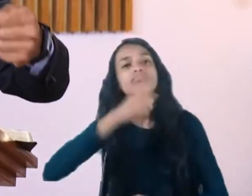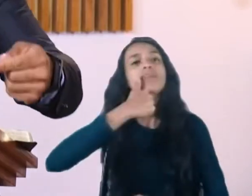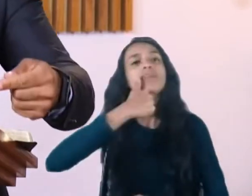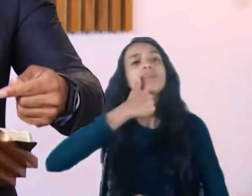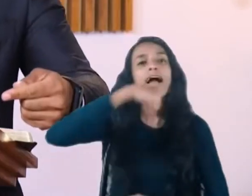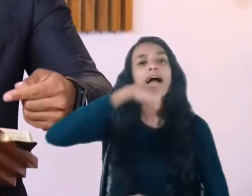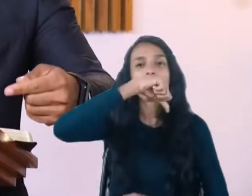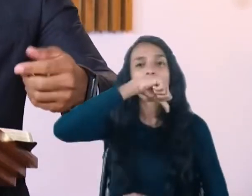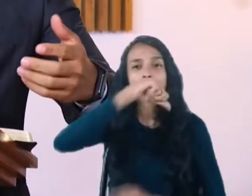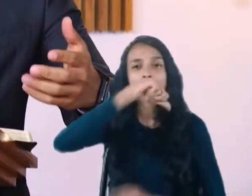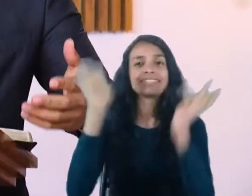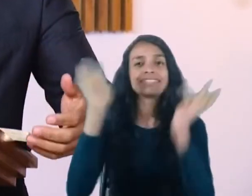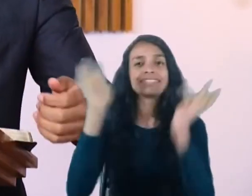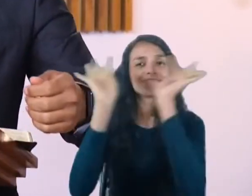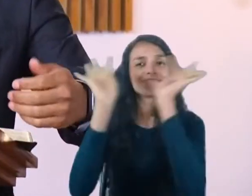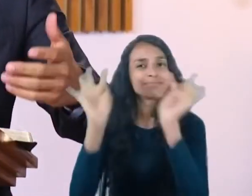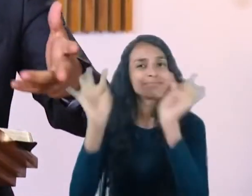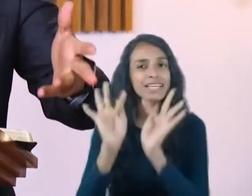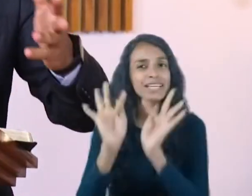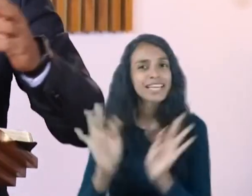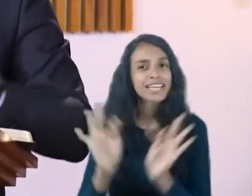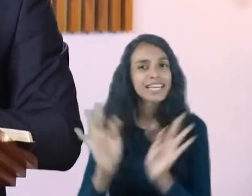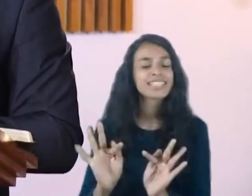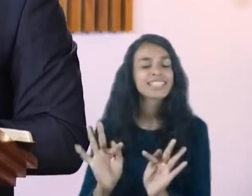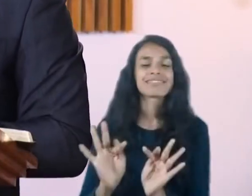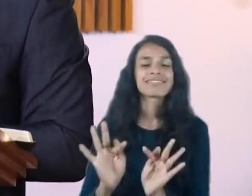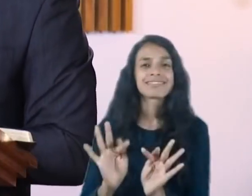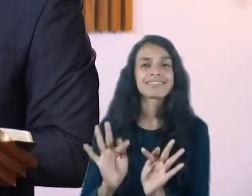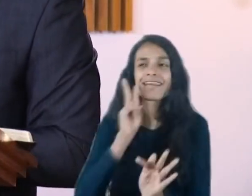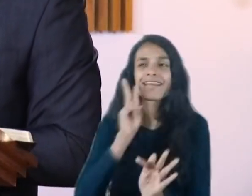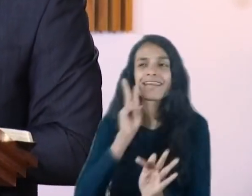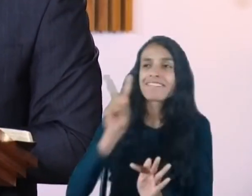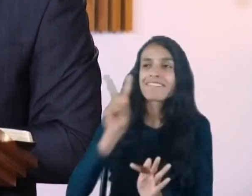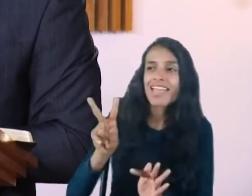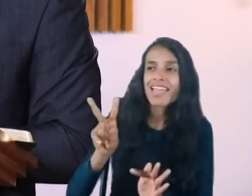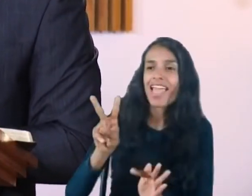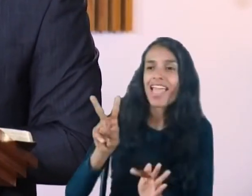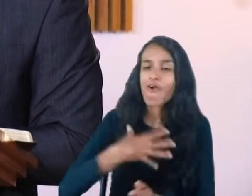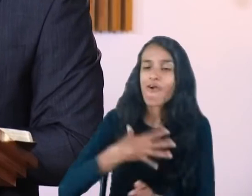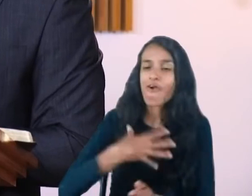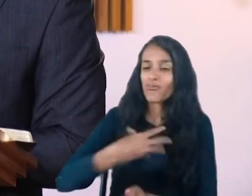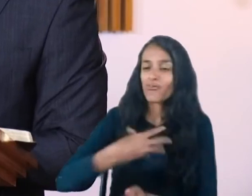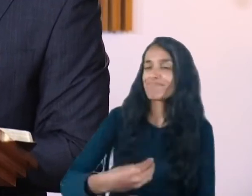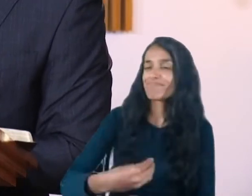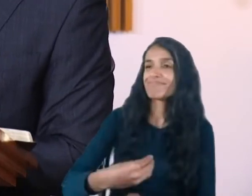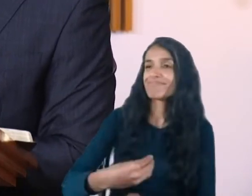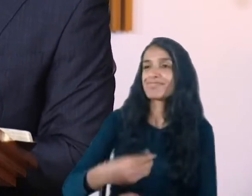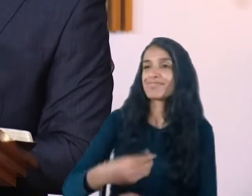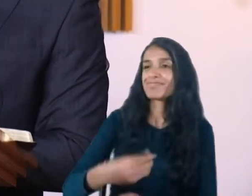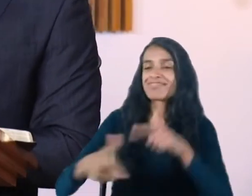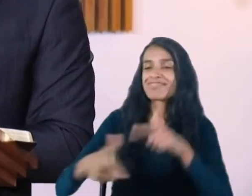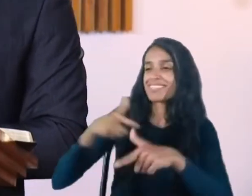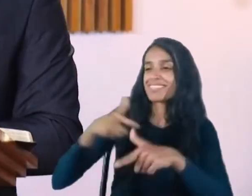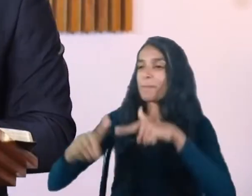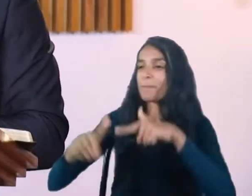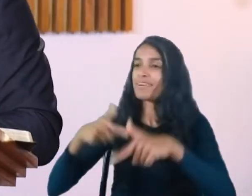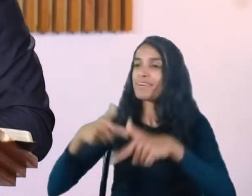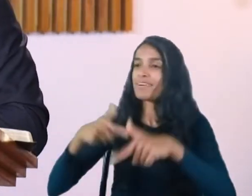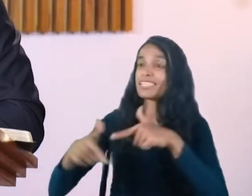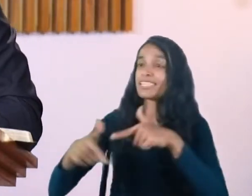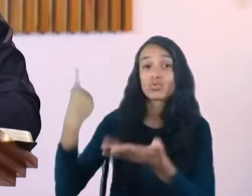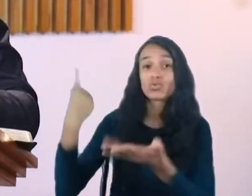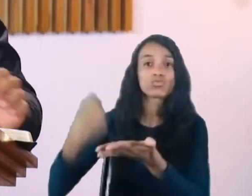seus filhos animados, comprometidos com a missão. Eu quero concluir